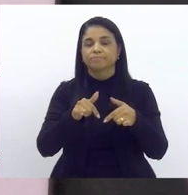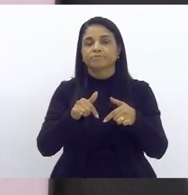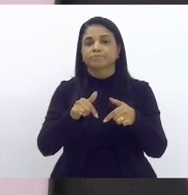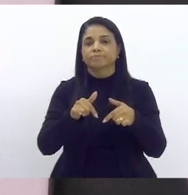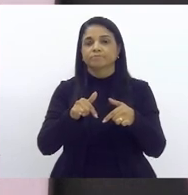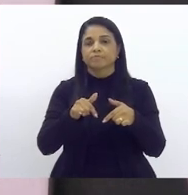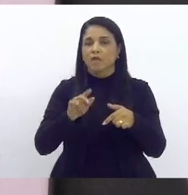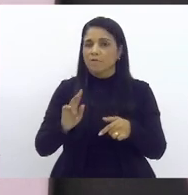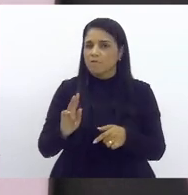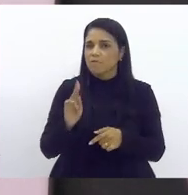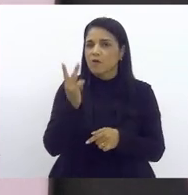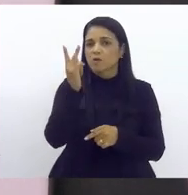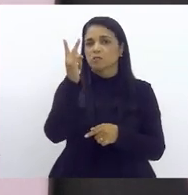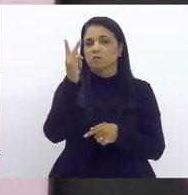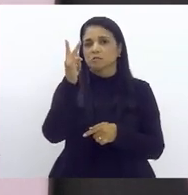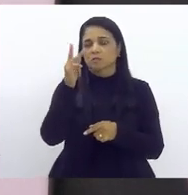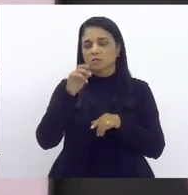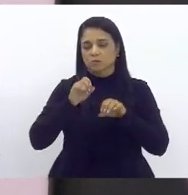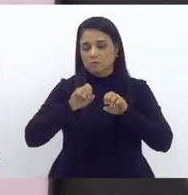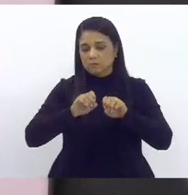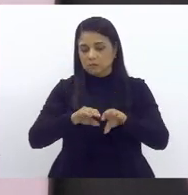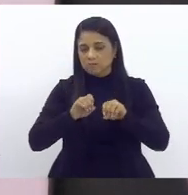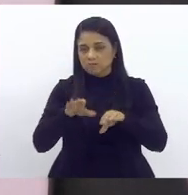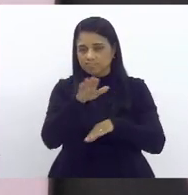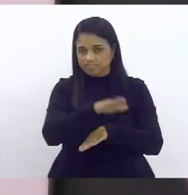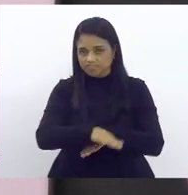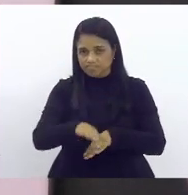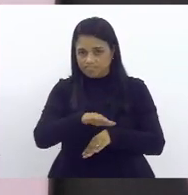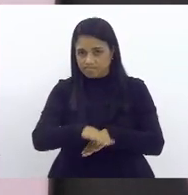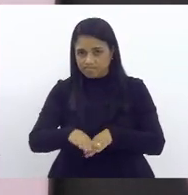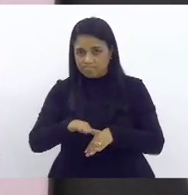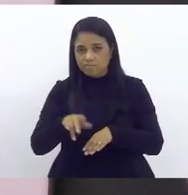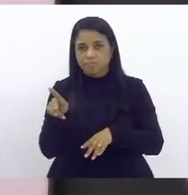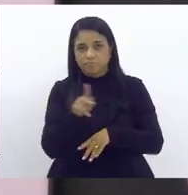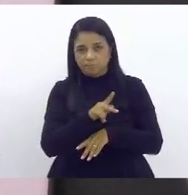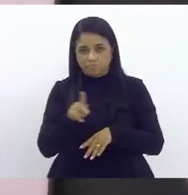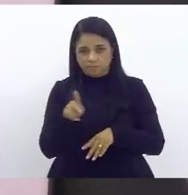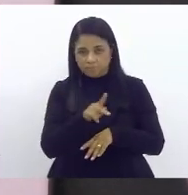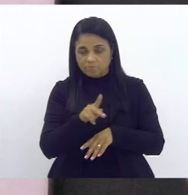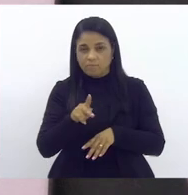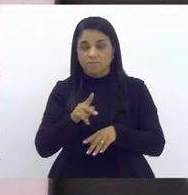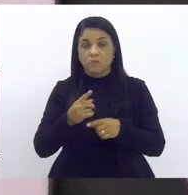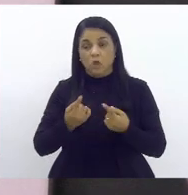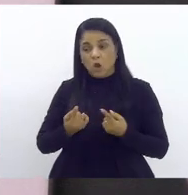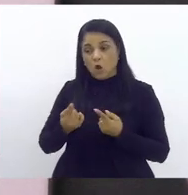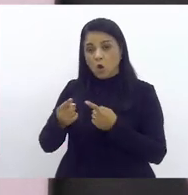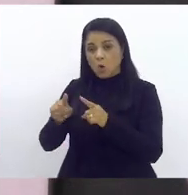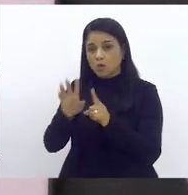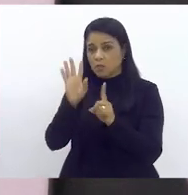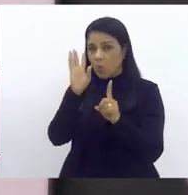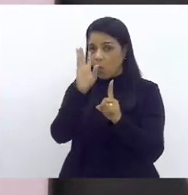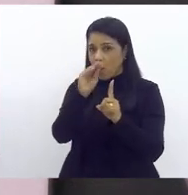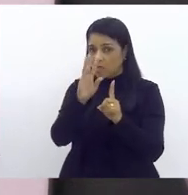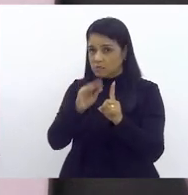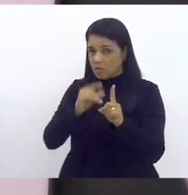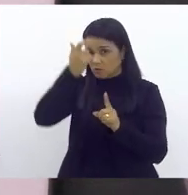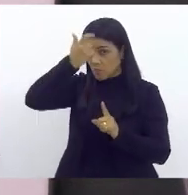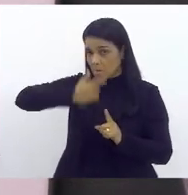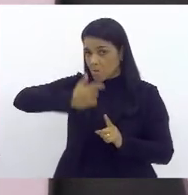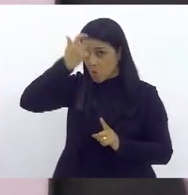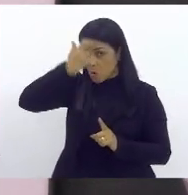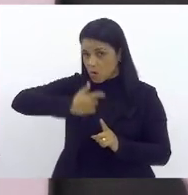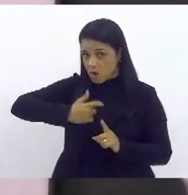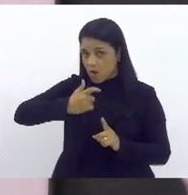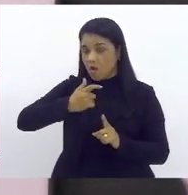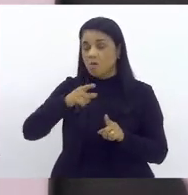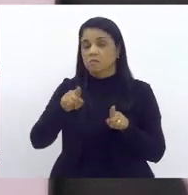à valorização das educadoras infantis, um plano de ação contra o assédio que está recorrente aqui na